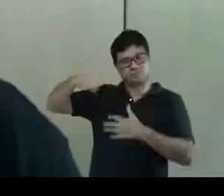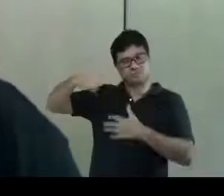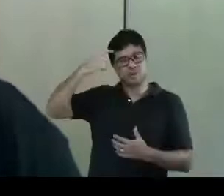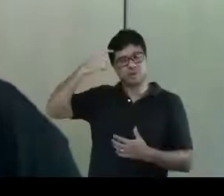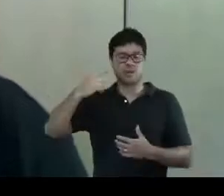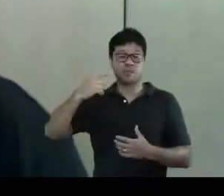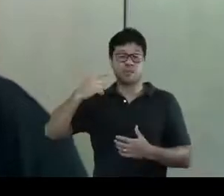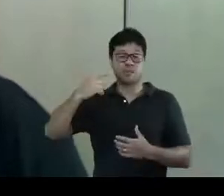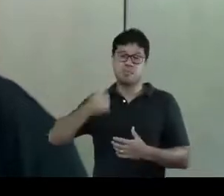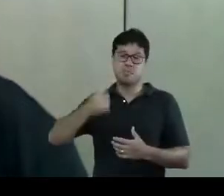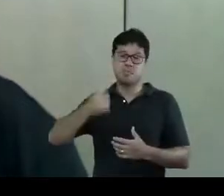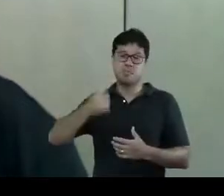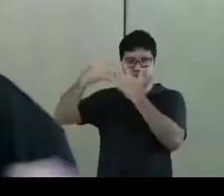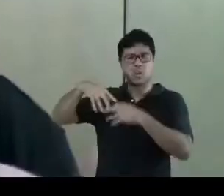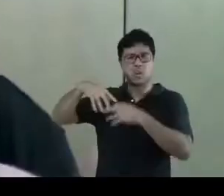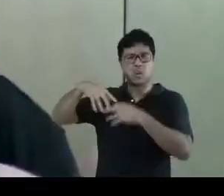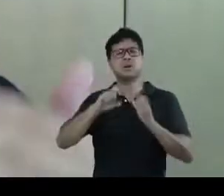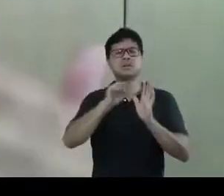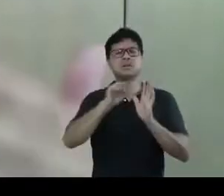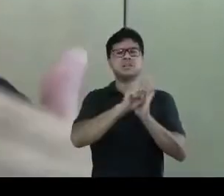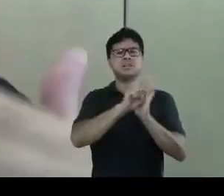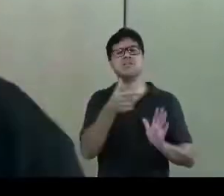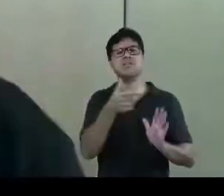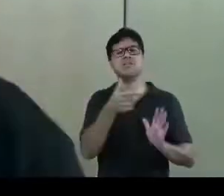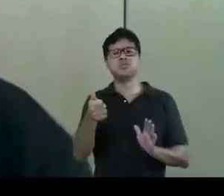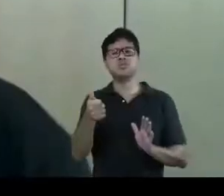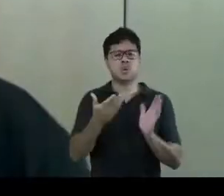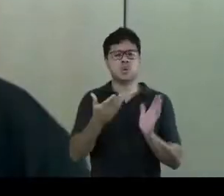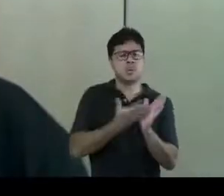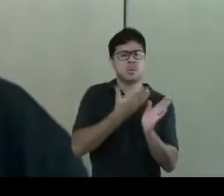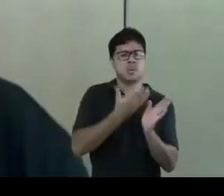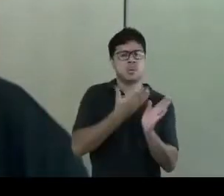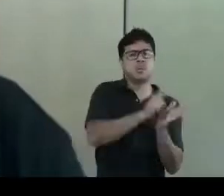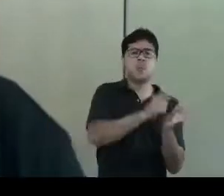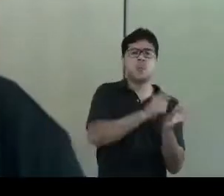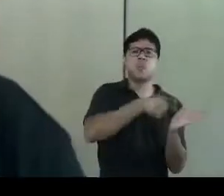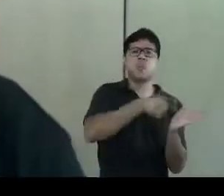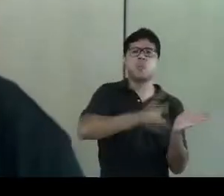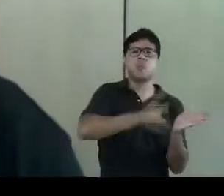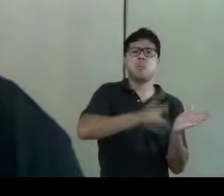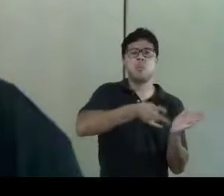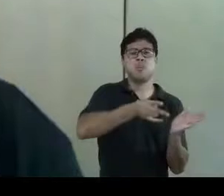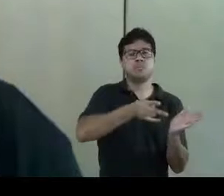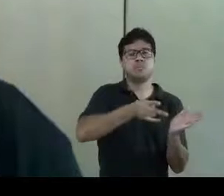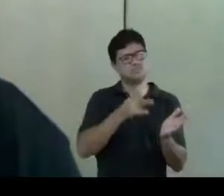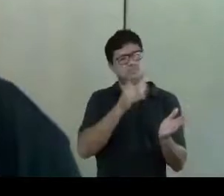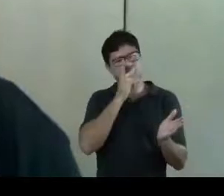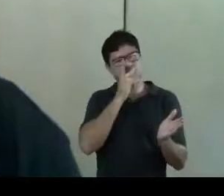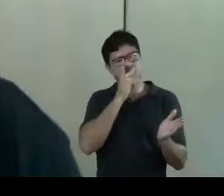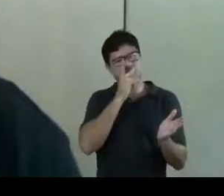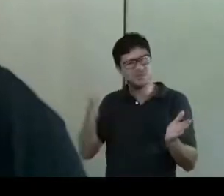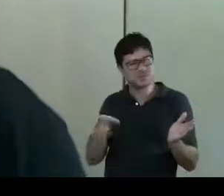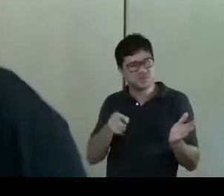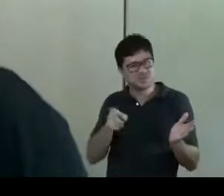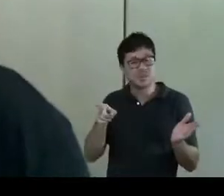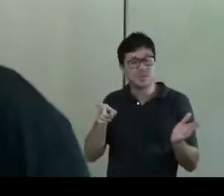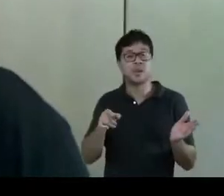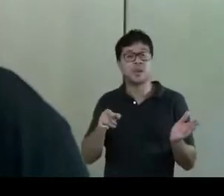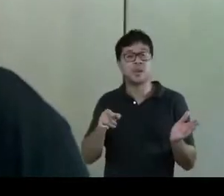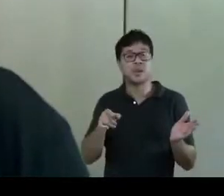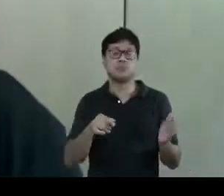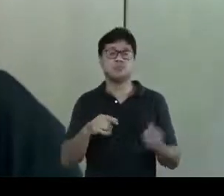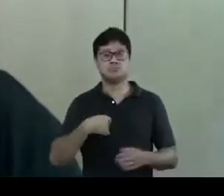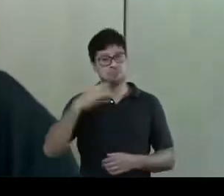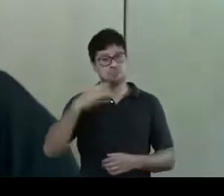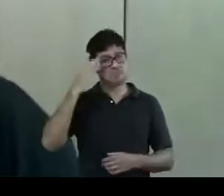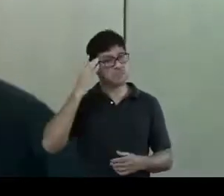pergunta, melhor dizendo, né, por que no século XXI teremos bibliografia em papel, né, algo que foi dito nesse sentido, né, e